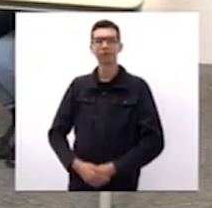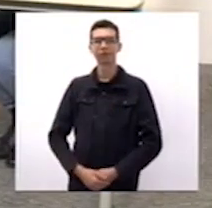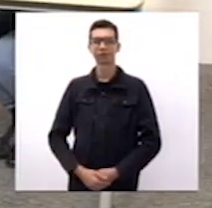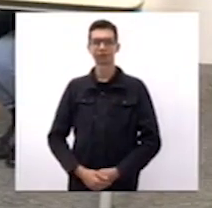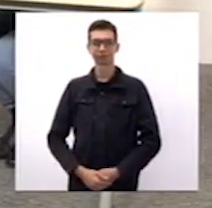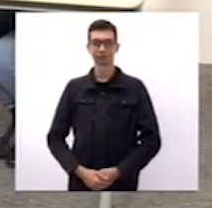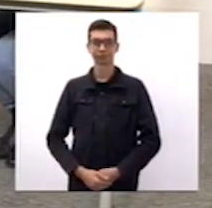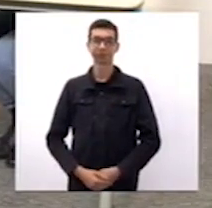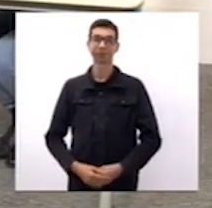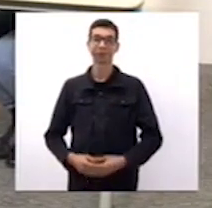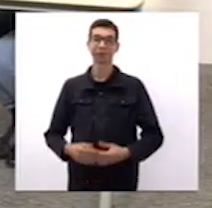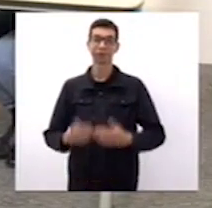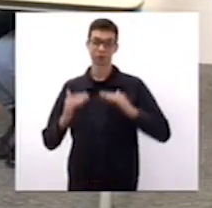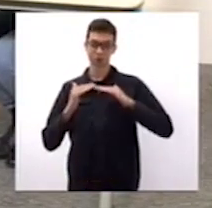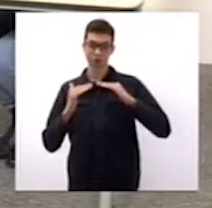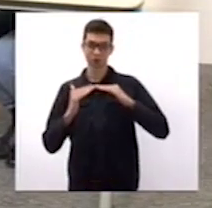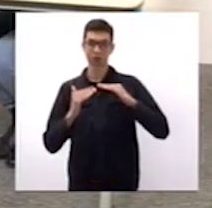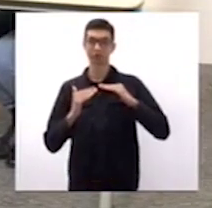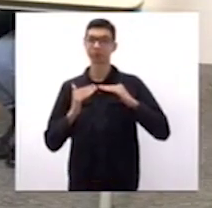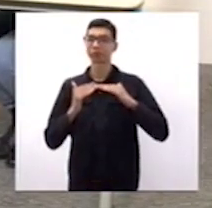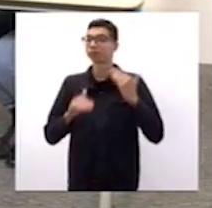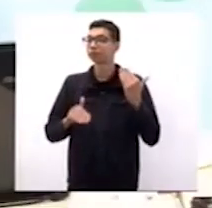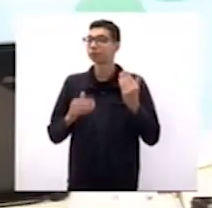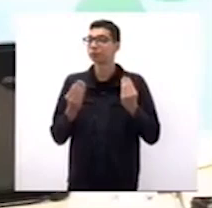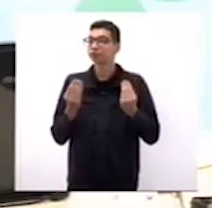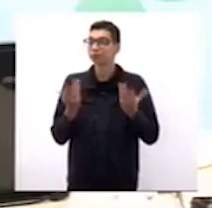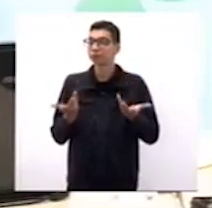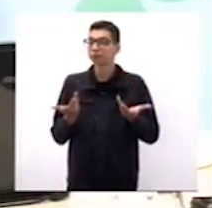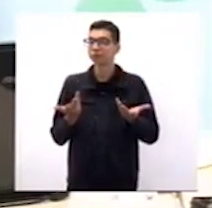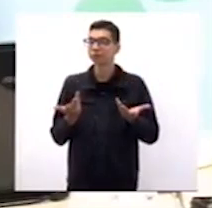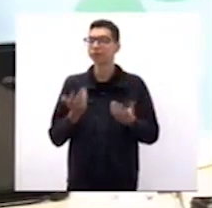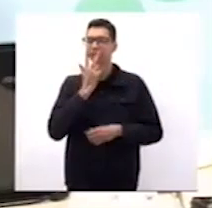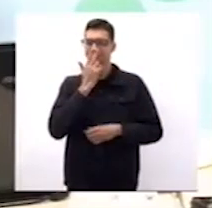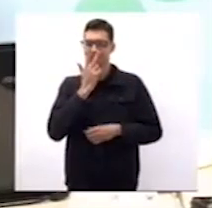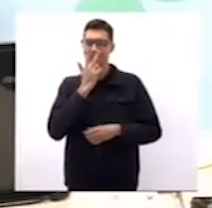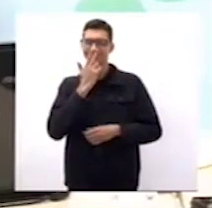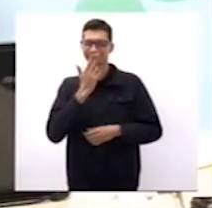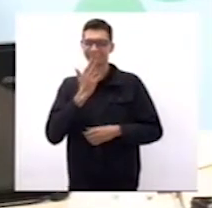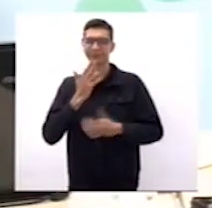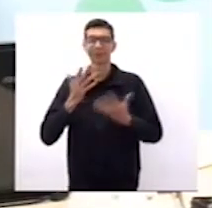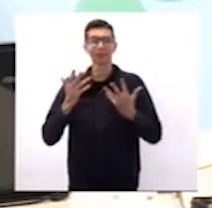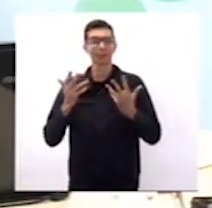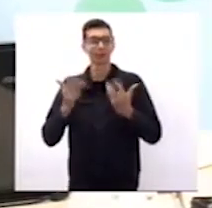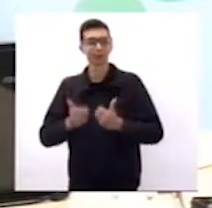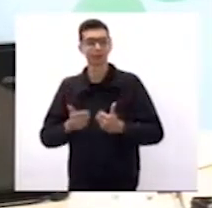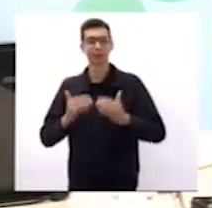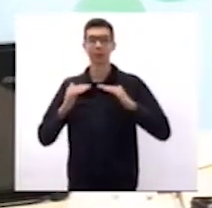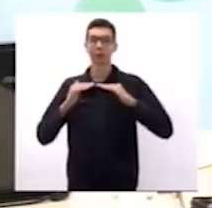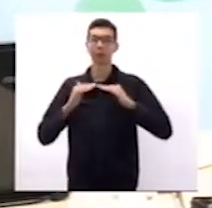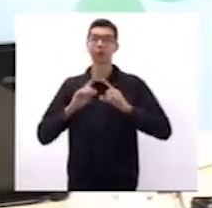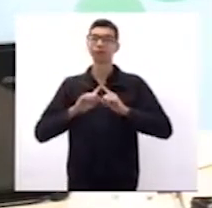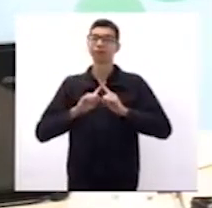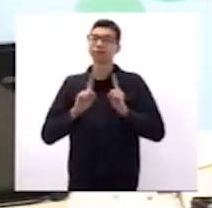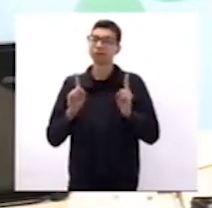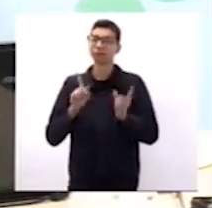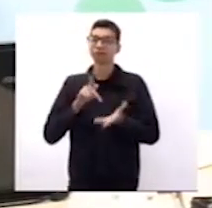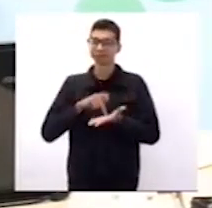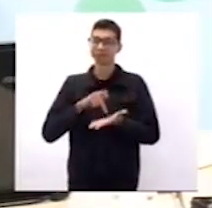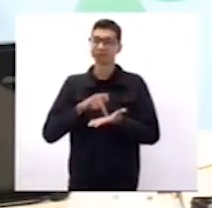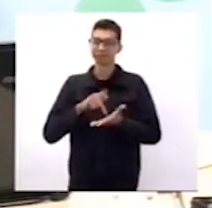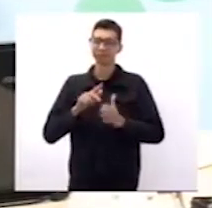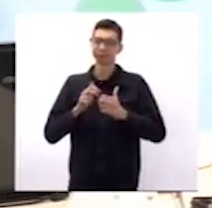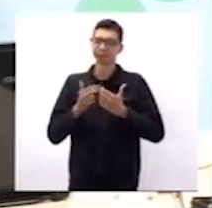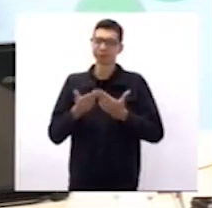Eles concordam ou discordam? Então, o que poderia parecer óbvio que todo mundo concordaria, não, mas justamente essa é a